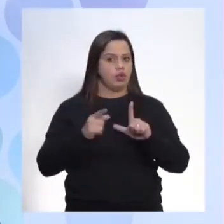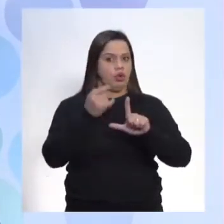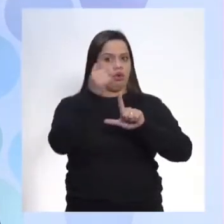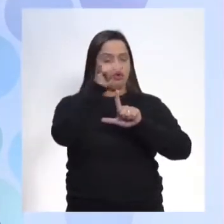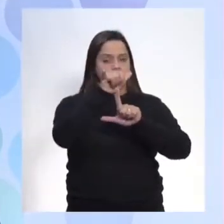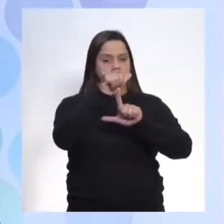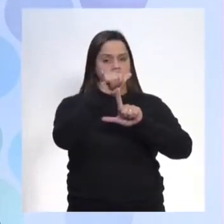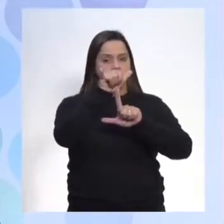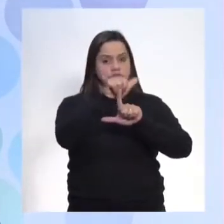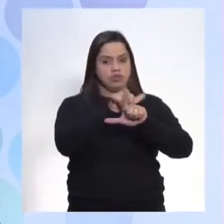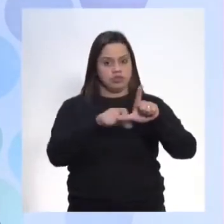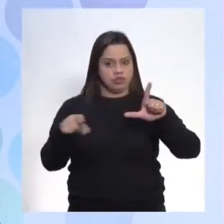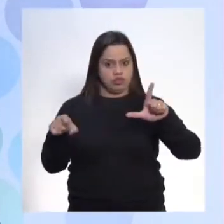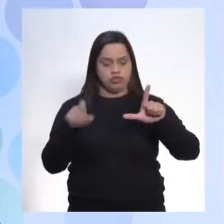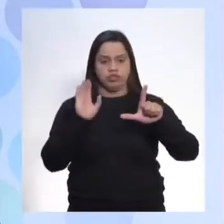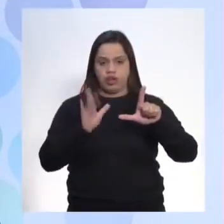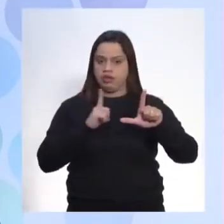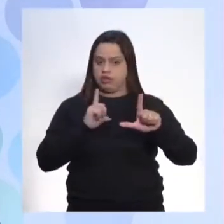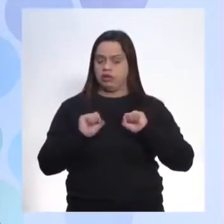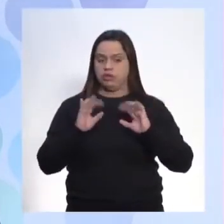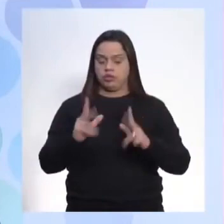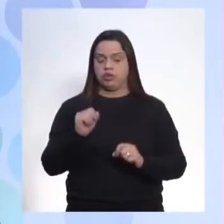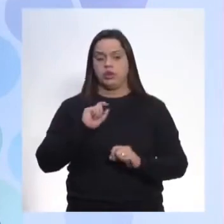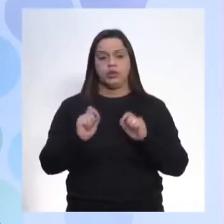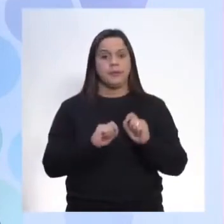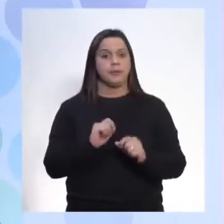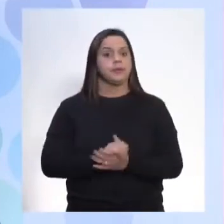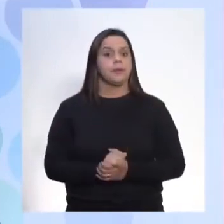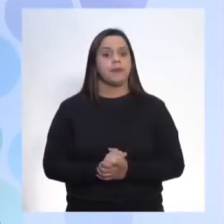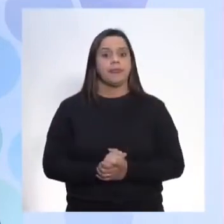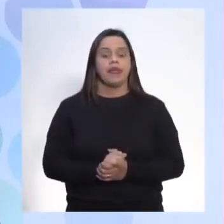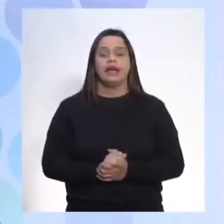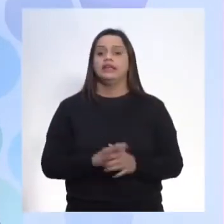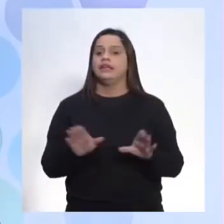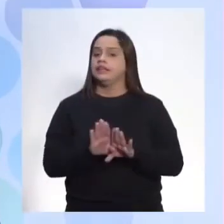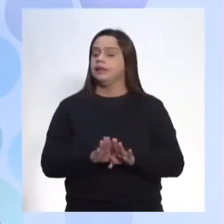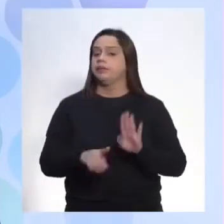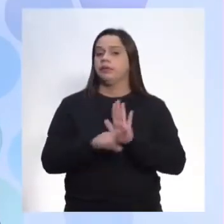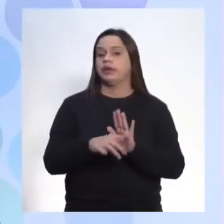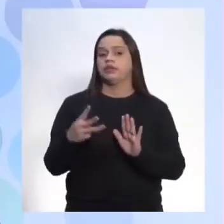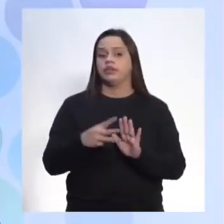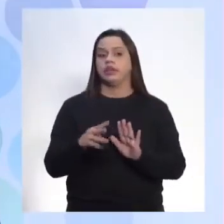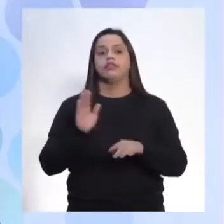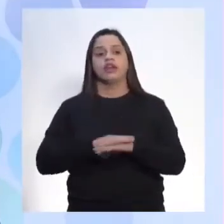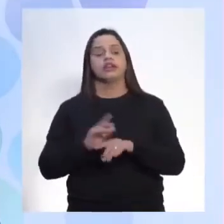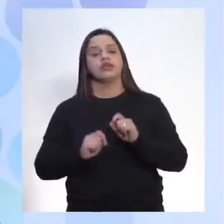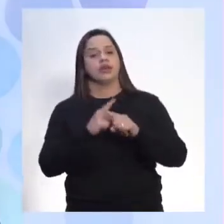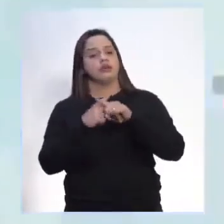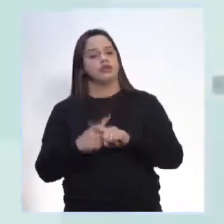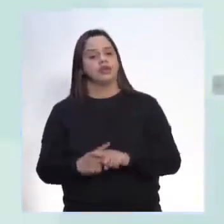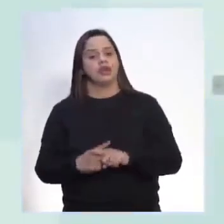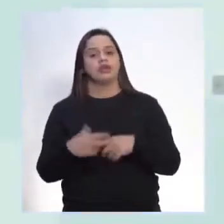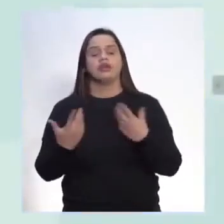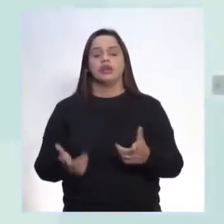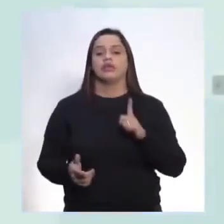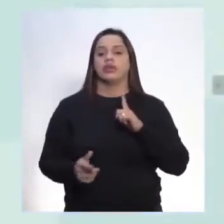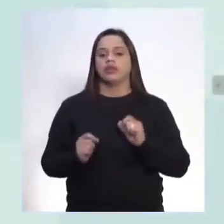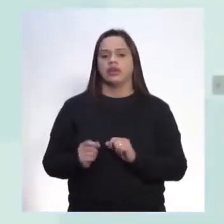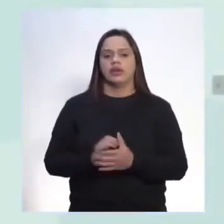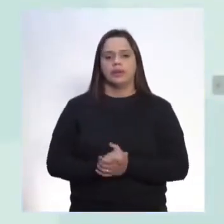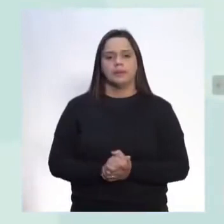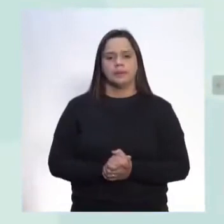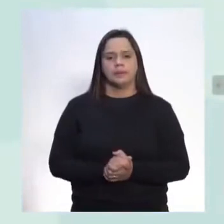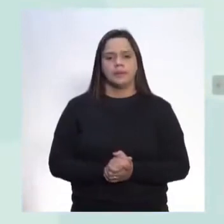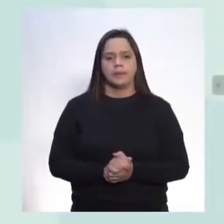vale quanto? Menos 1, que já foi dado, tá ok? E o menos 3 que eu acabei de encontrar fazendo o quê? A multiplicação. Vou passar aqui por